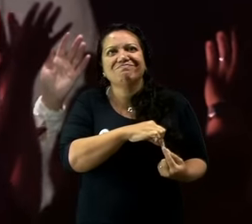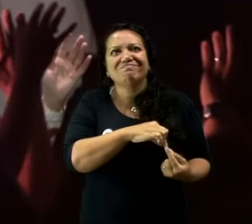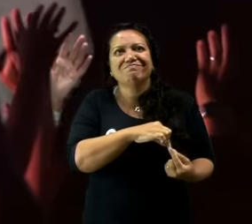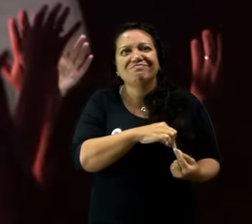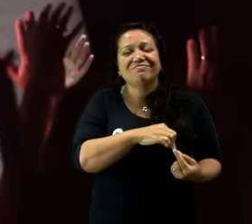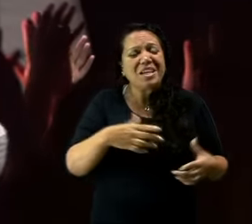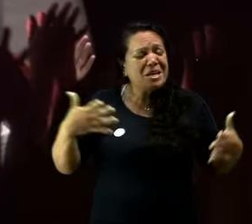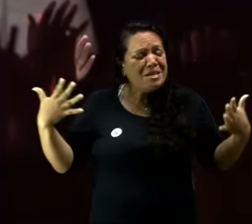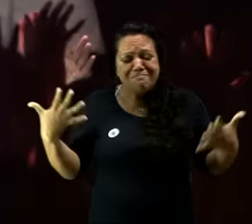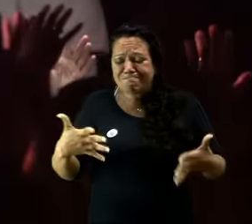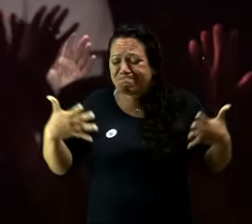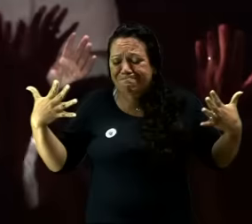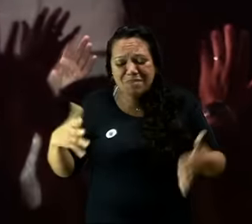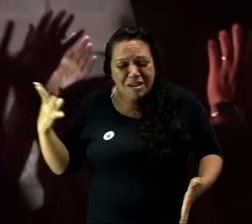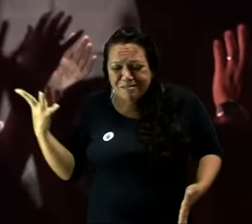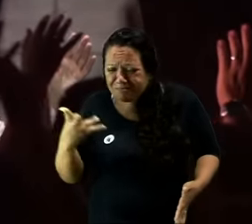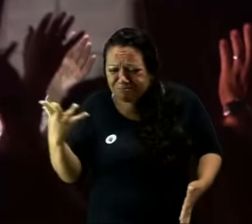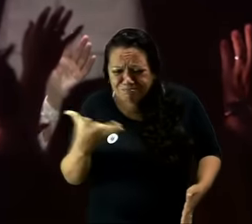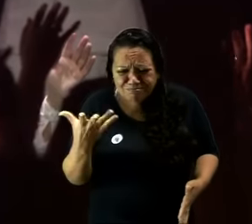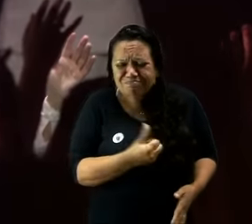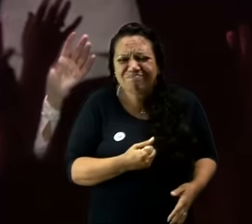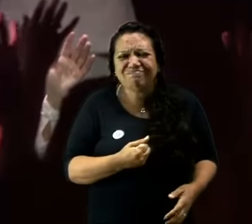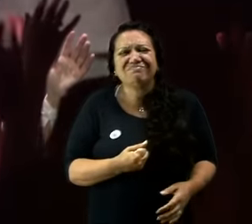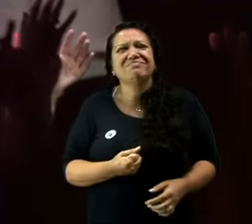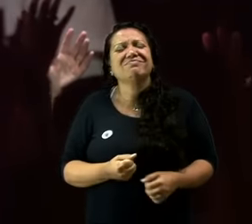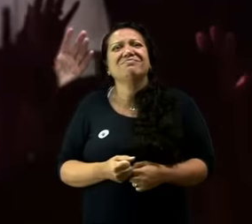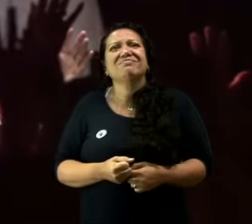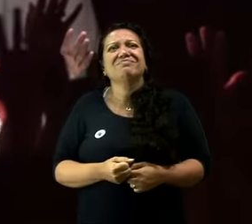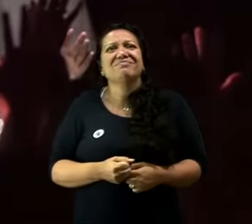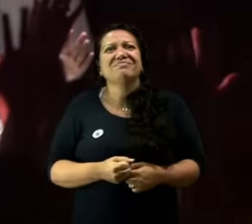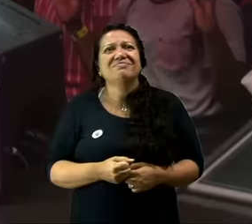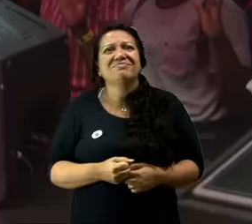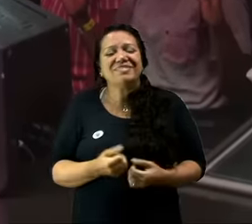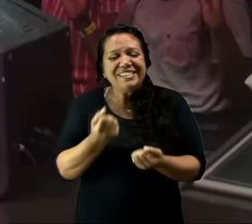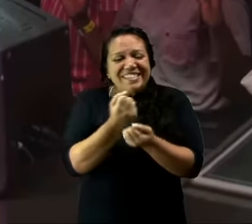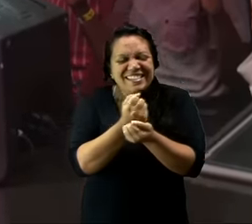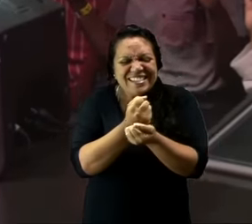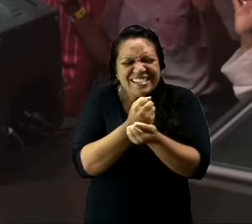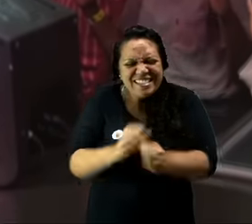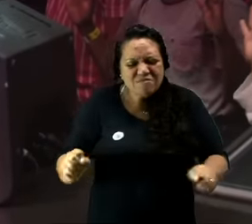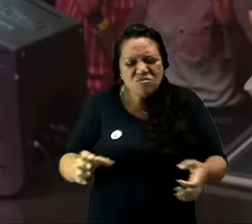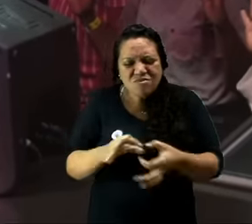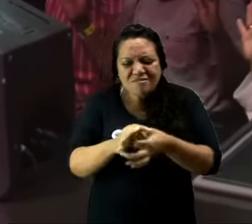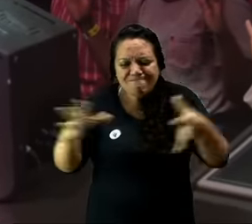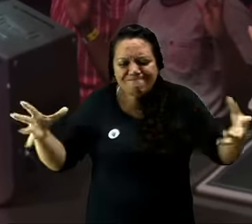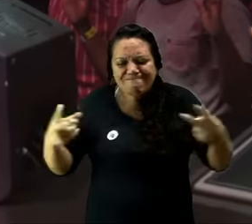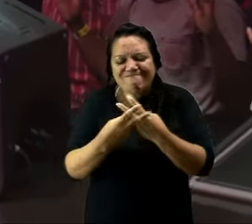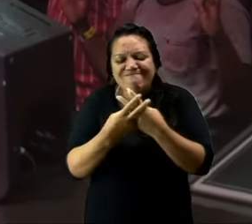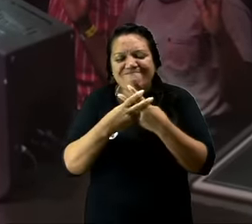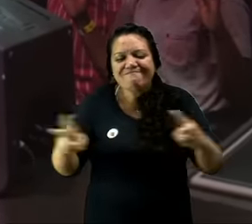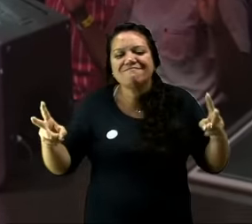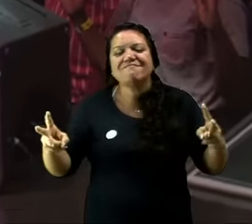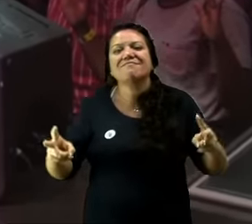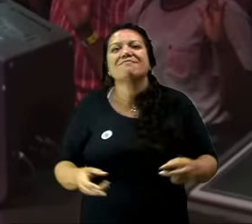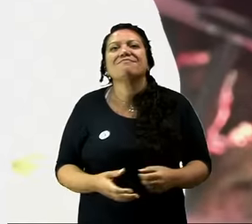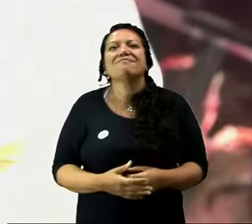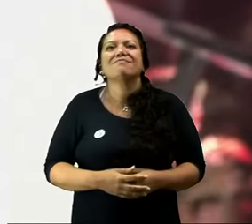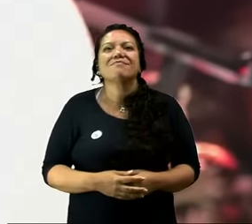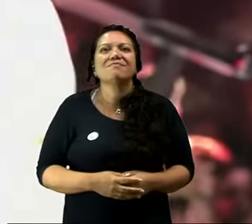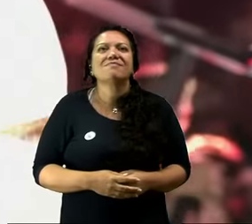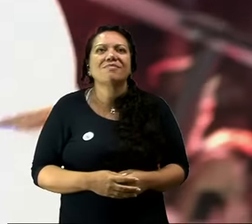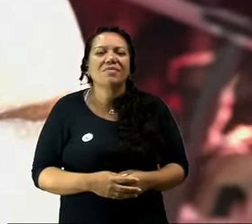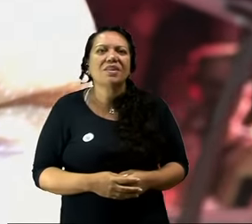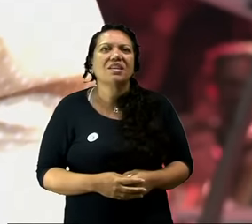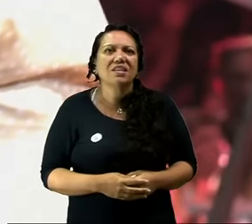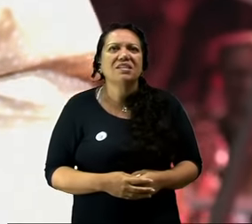tão santa, que quebrou muito altar, Felipe, muito altar. Muito altar que tinha aqui.